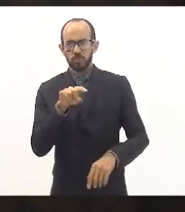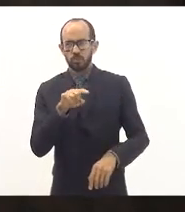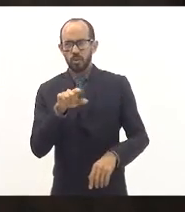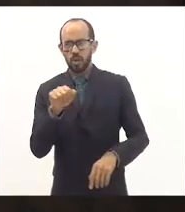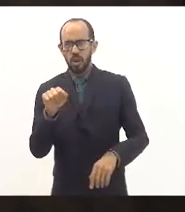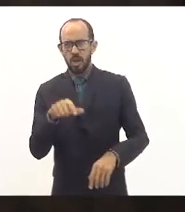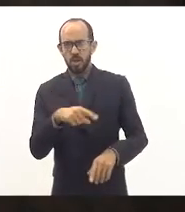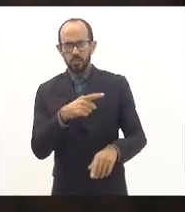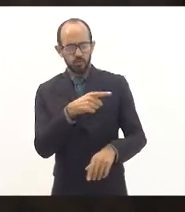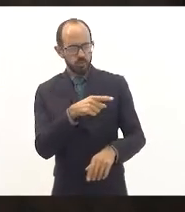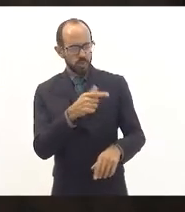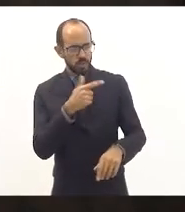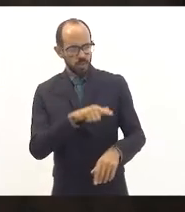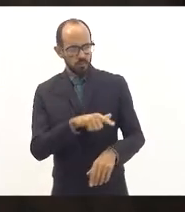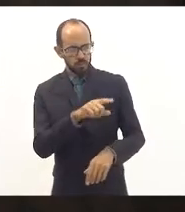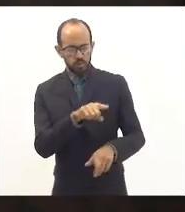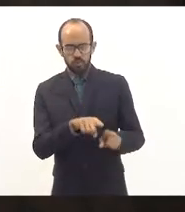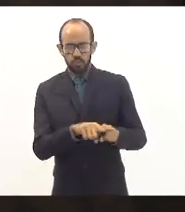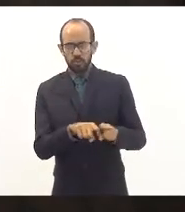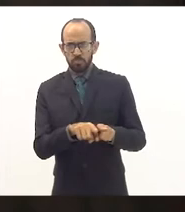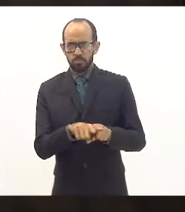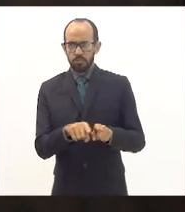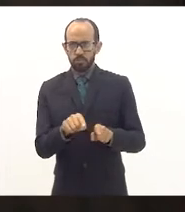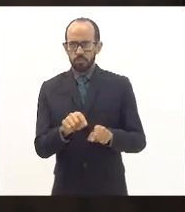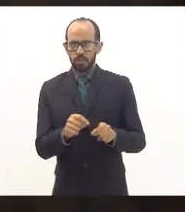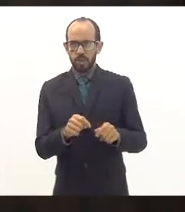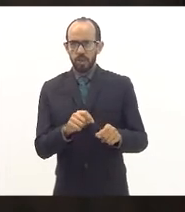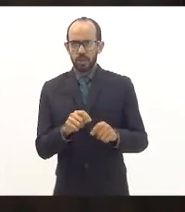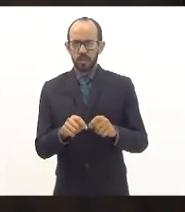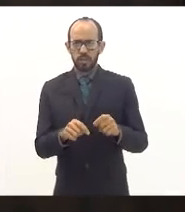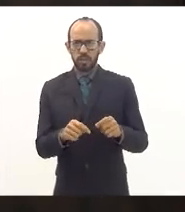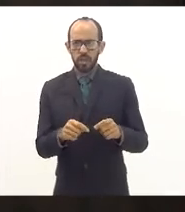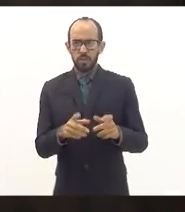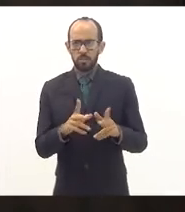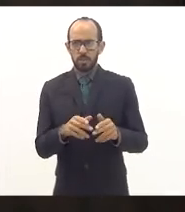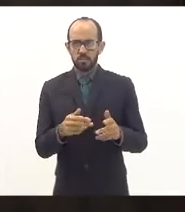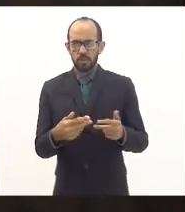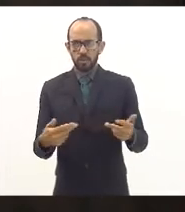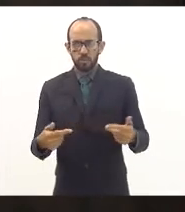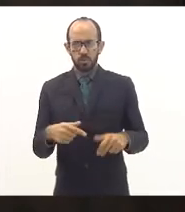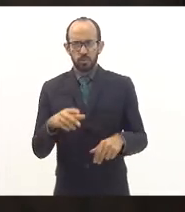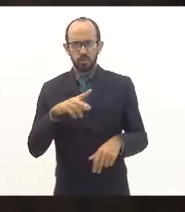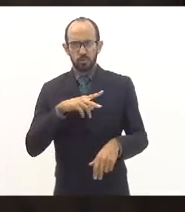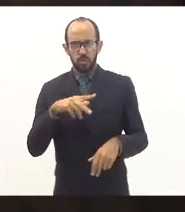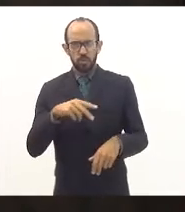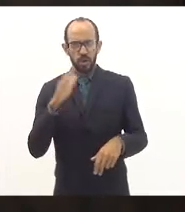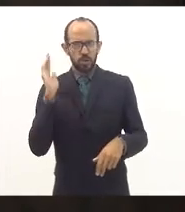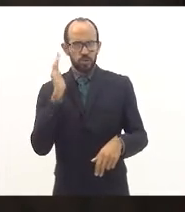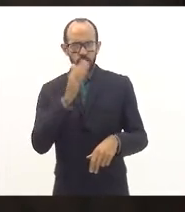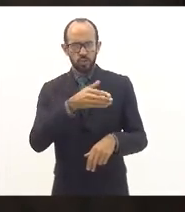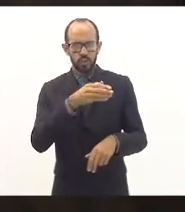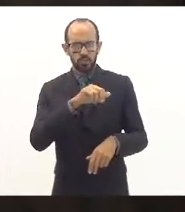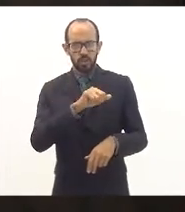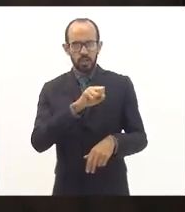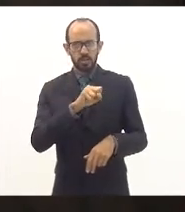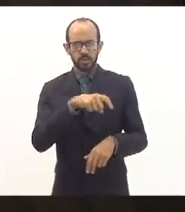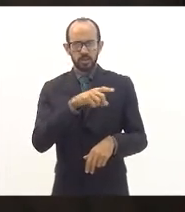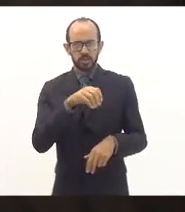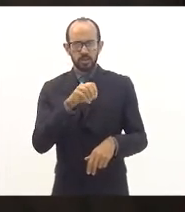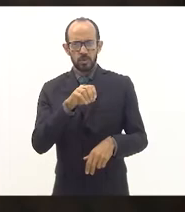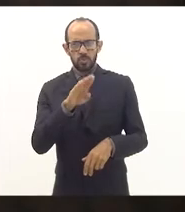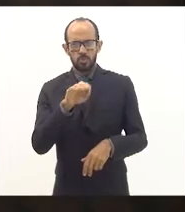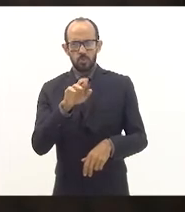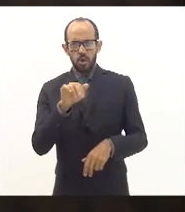aliás, repetiu uma trajetória que o Brizola fez ao voltar do exílio, saindo de Portugal e indo direto para São Borja para prestar a sua